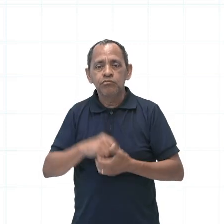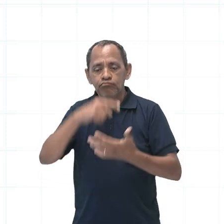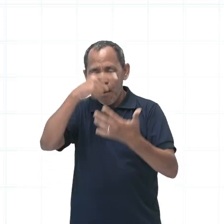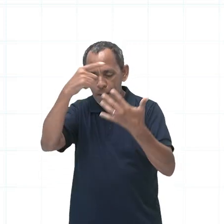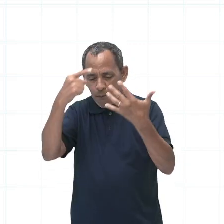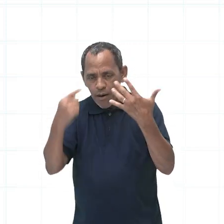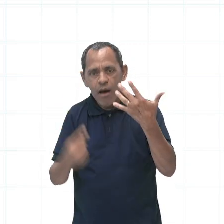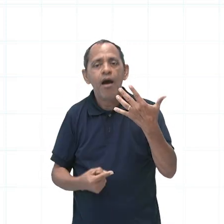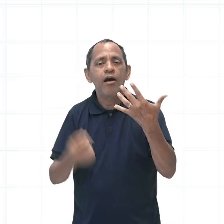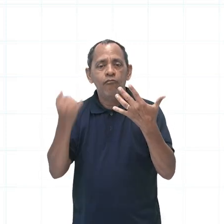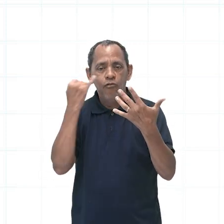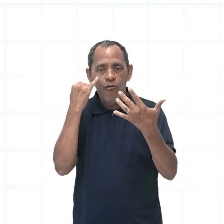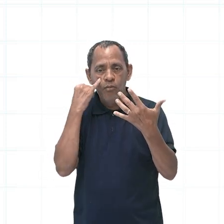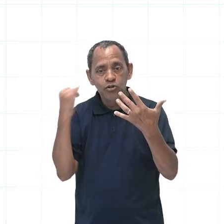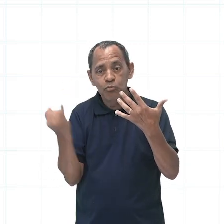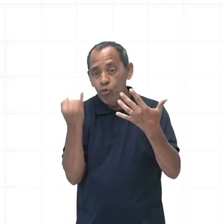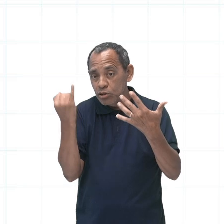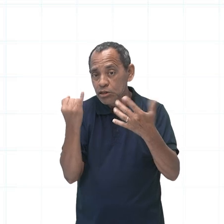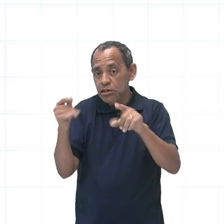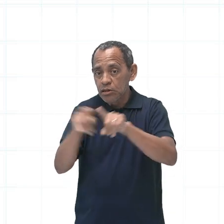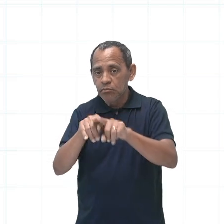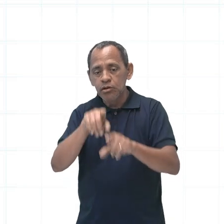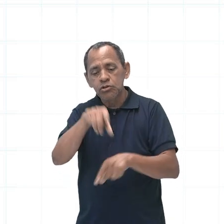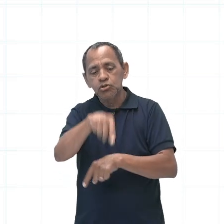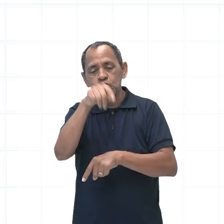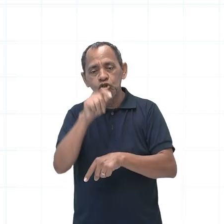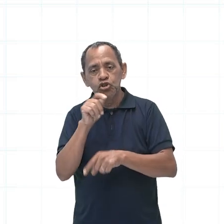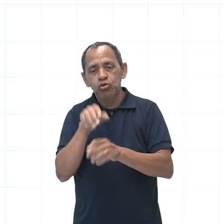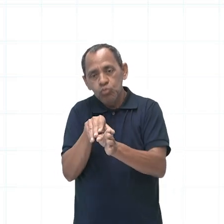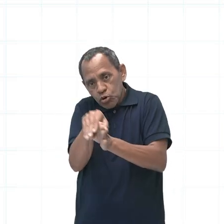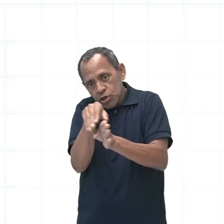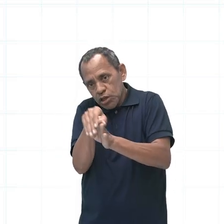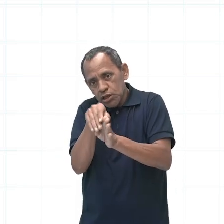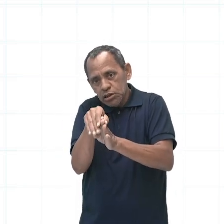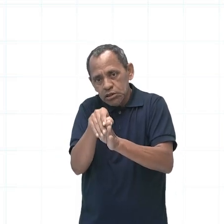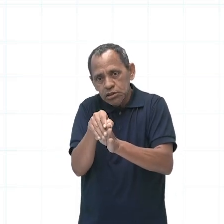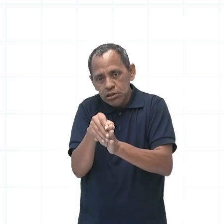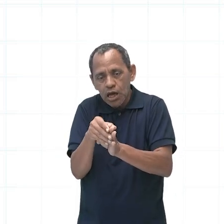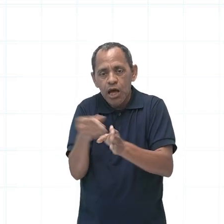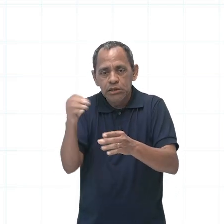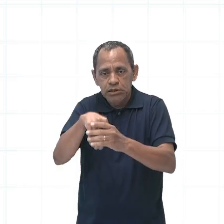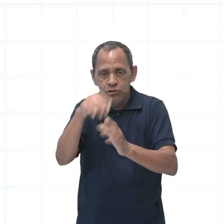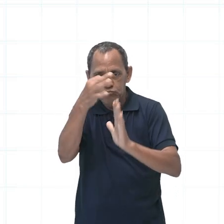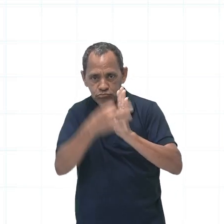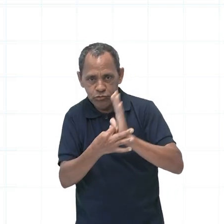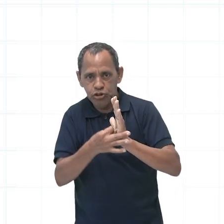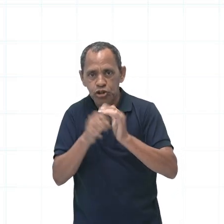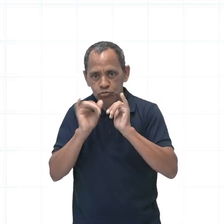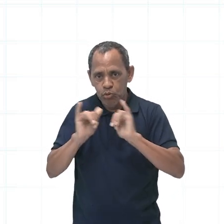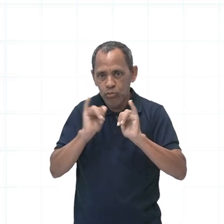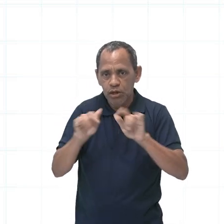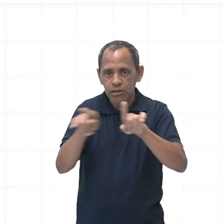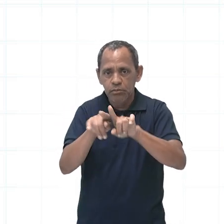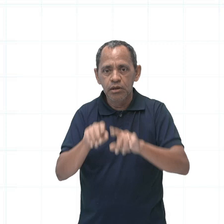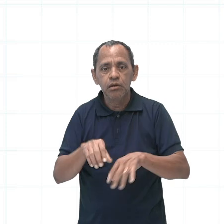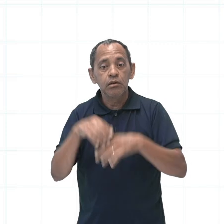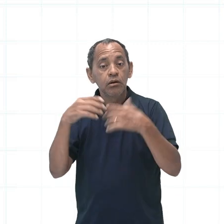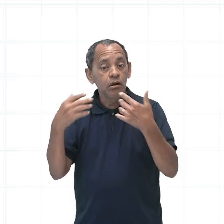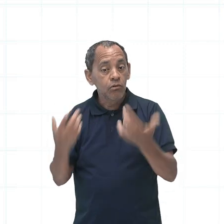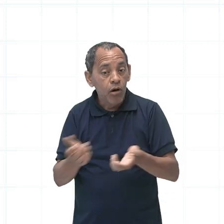informações importantes e escolhidas para serem direcionadas para os textos da propaganda. Qual é